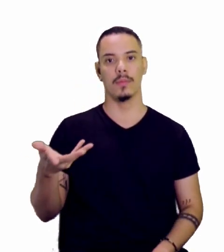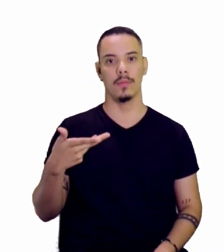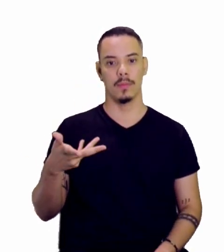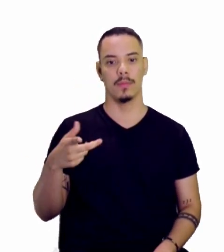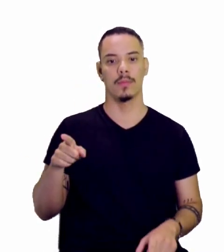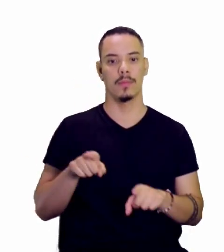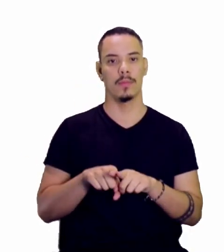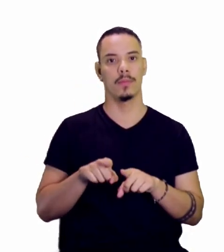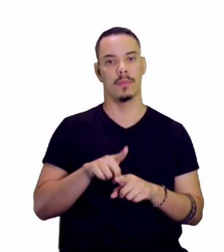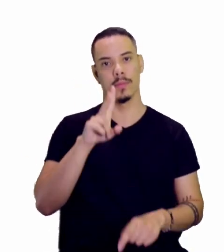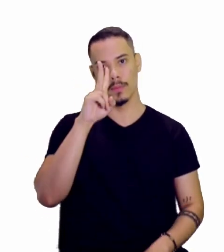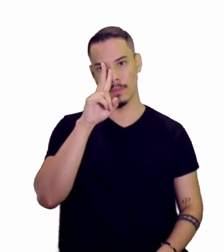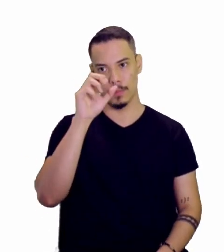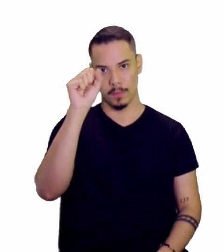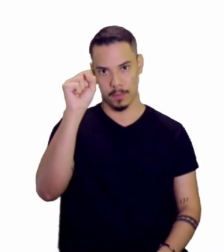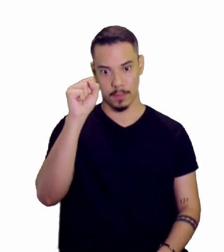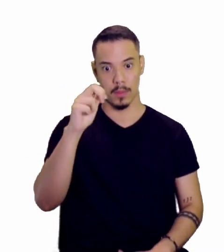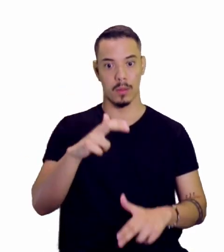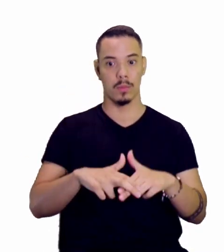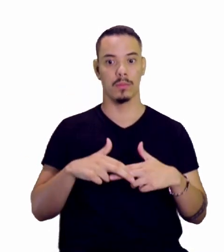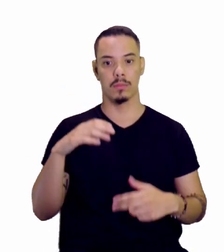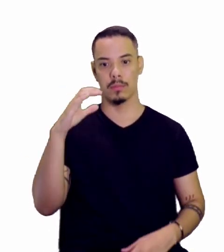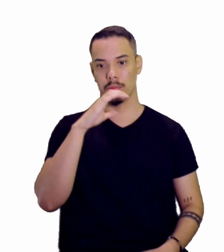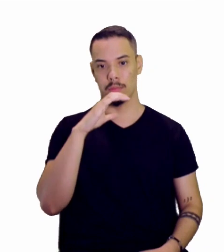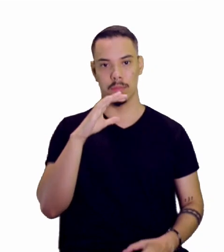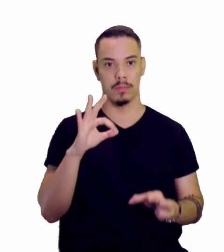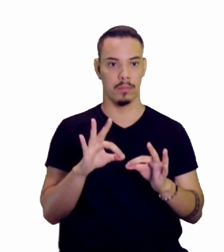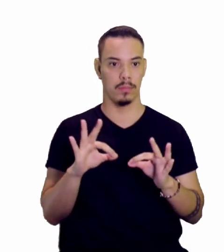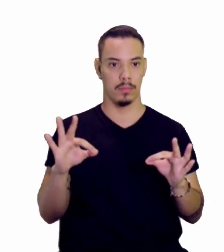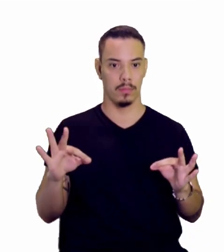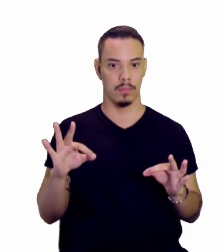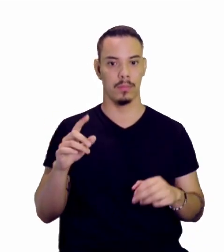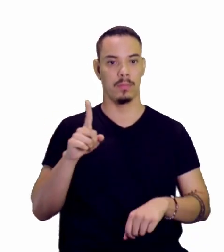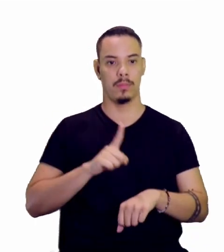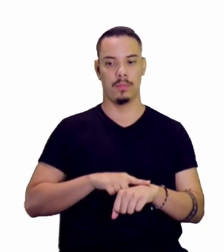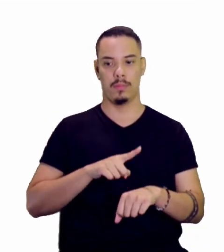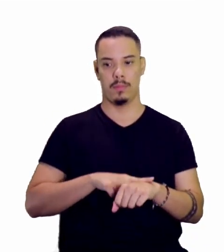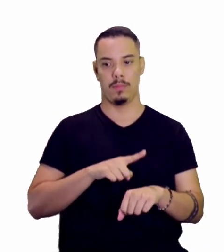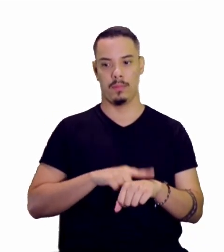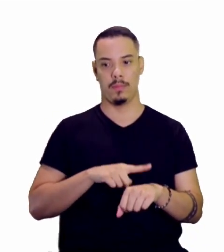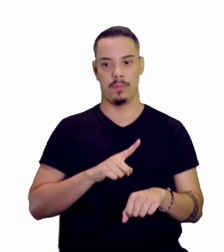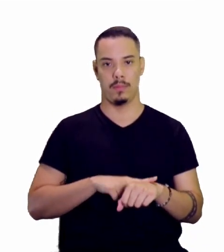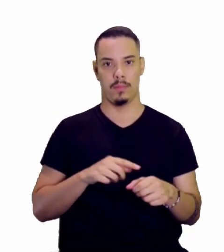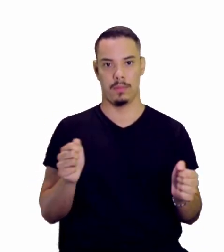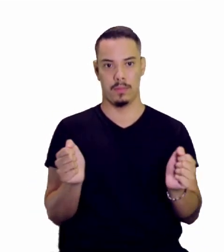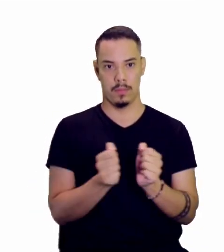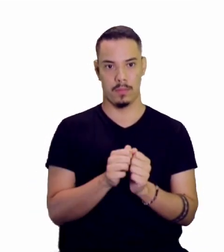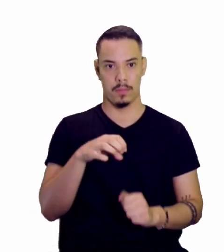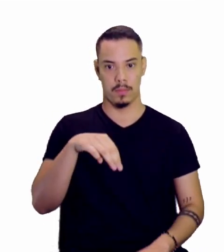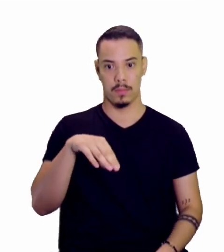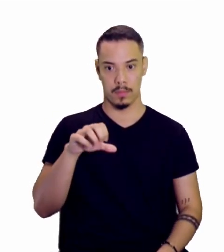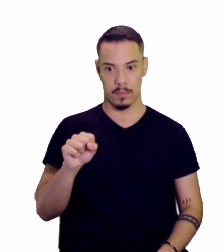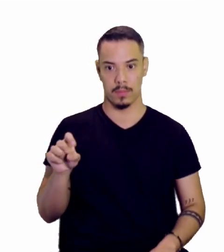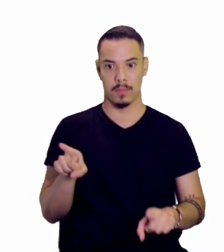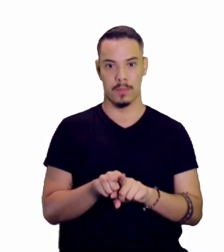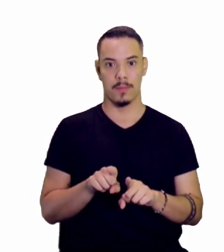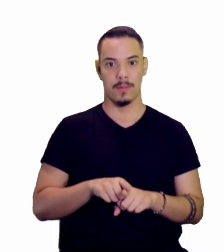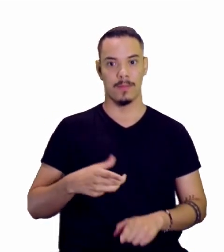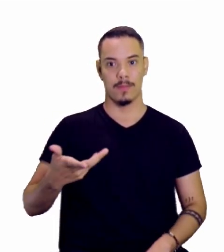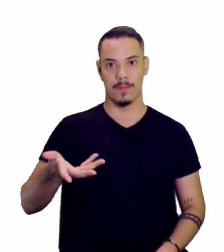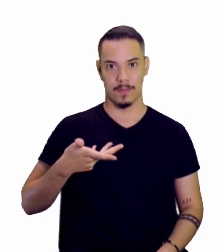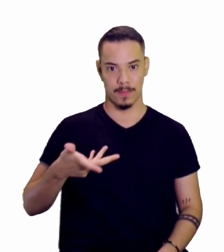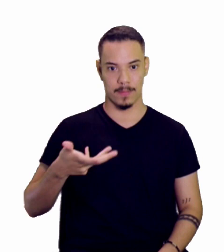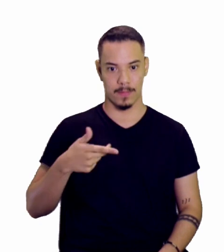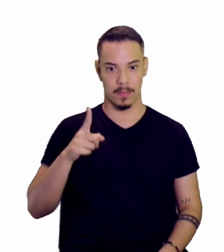da força, né? Exatamente. A velocidade é distância e tempo, então metro por segundo. Aceleração